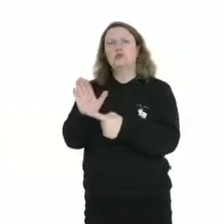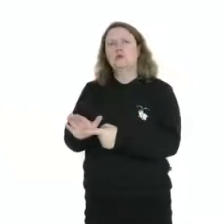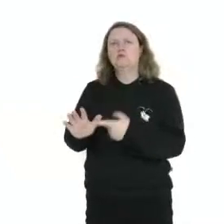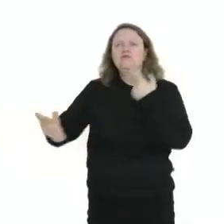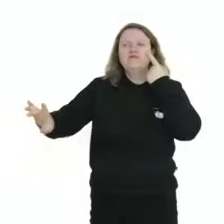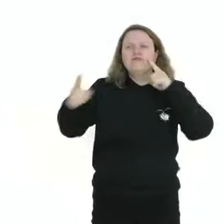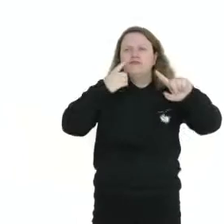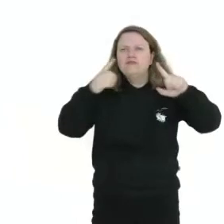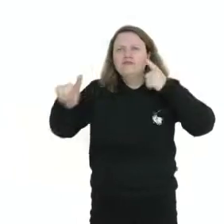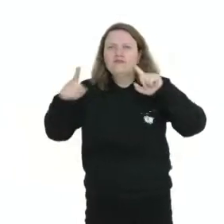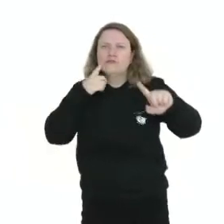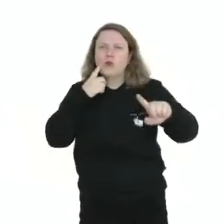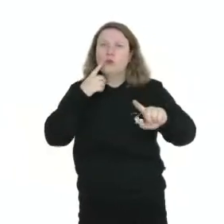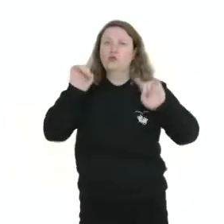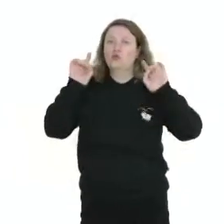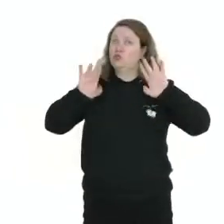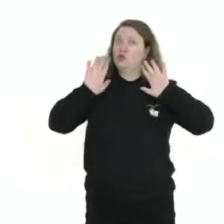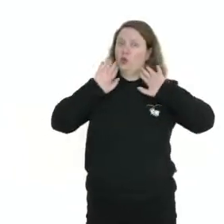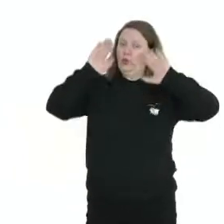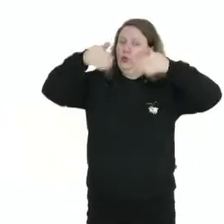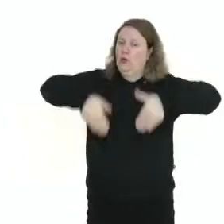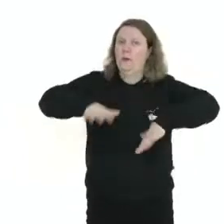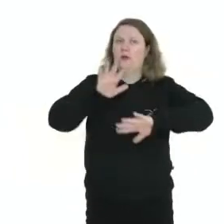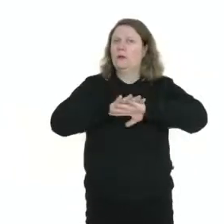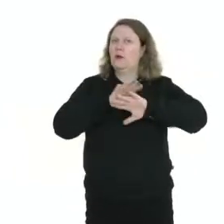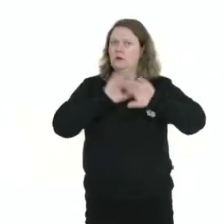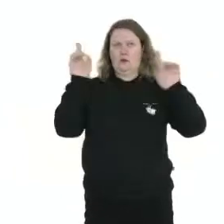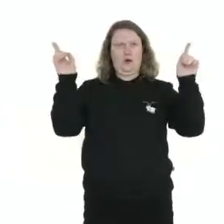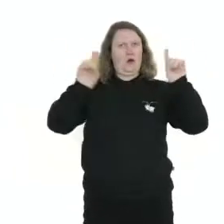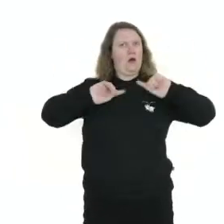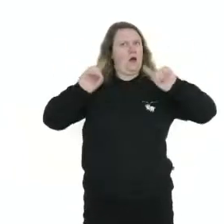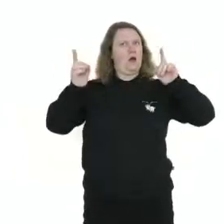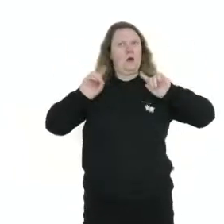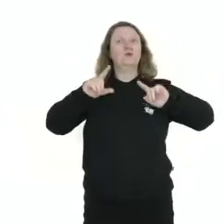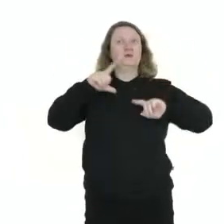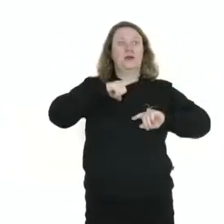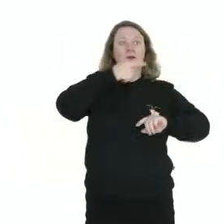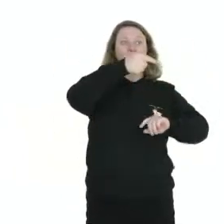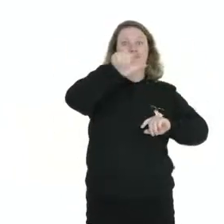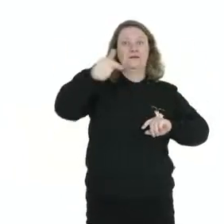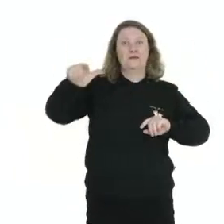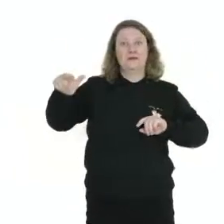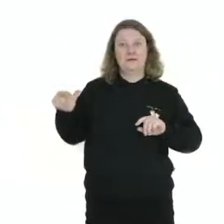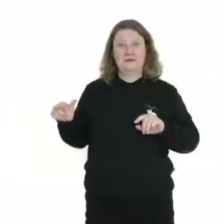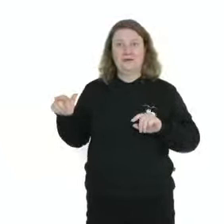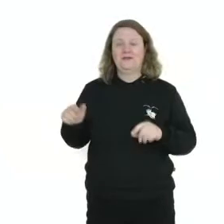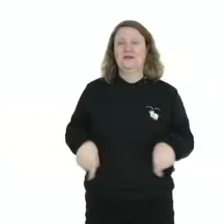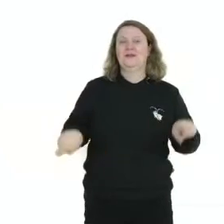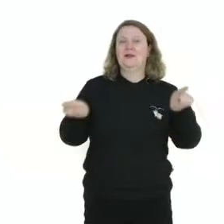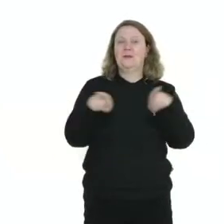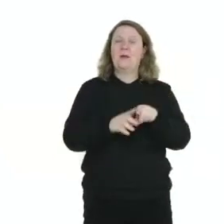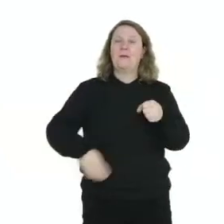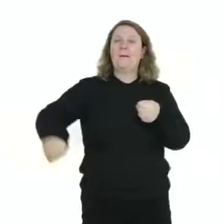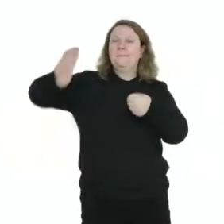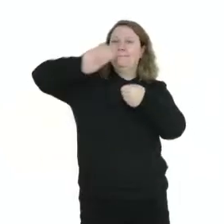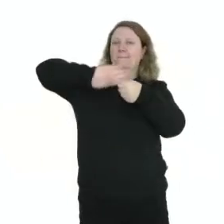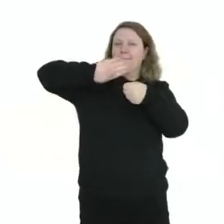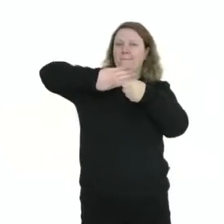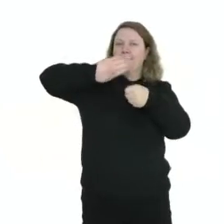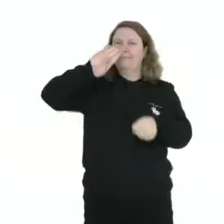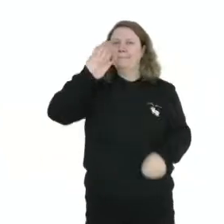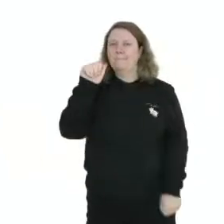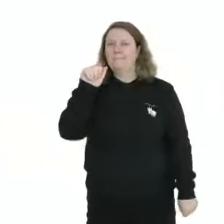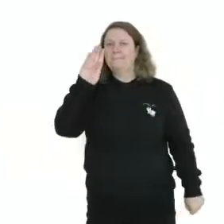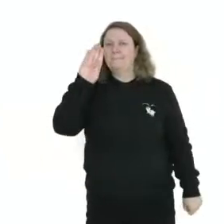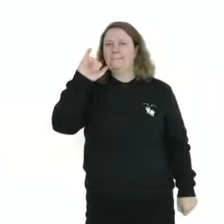e não apenas no campo da matemática. Sabia disso? Exatamente, ó. Babilônicos se basearam no triângulo retângulo